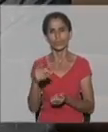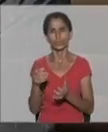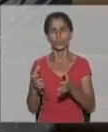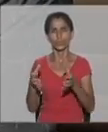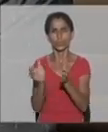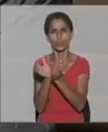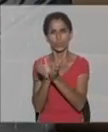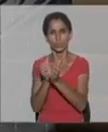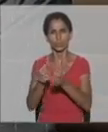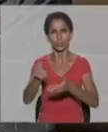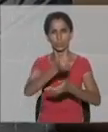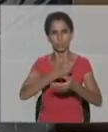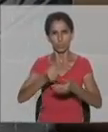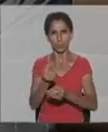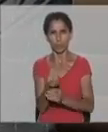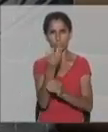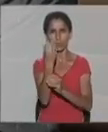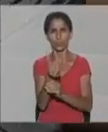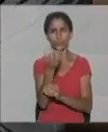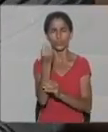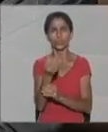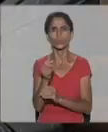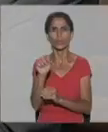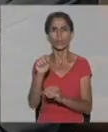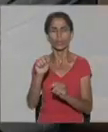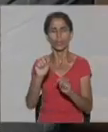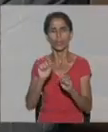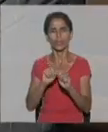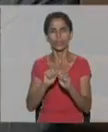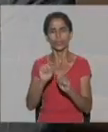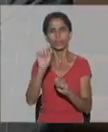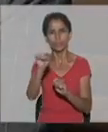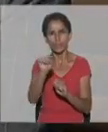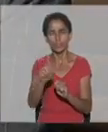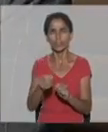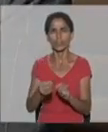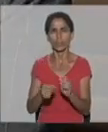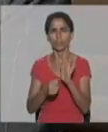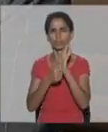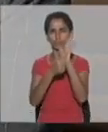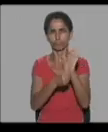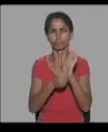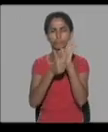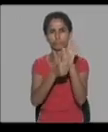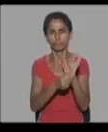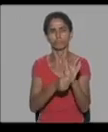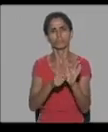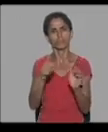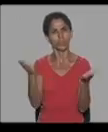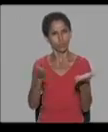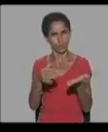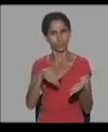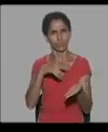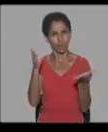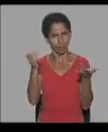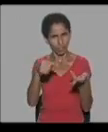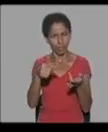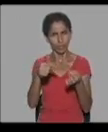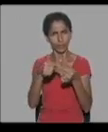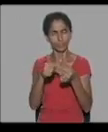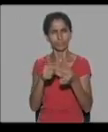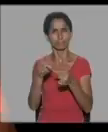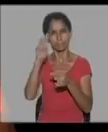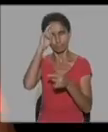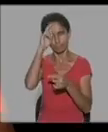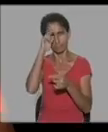com o Panela de Pressão é que fez o artista militante que você é hoje? Rapaz, a minha história, quer